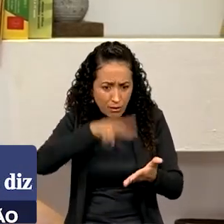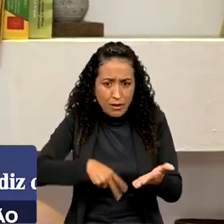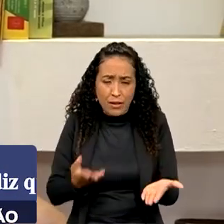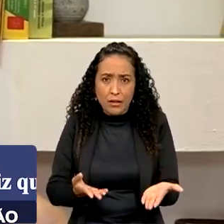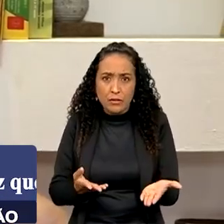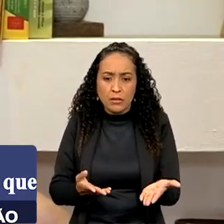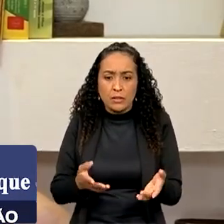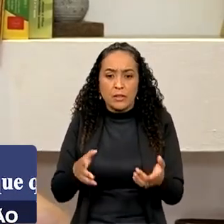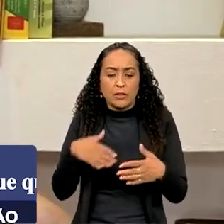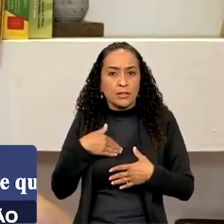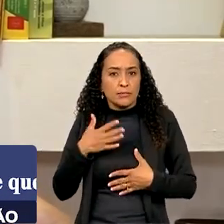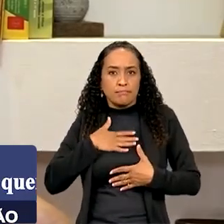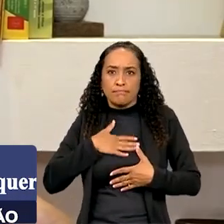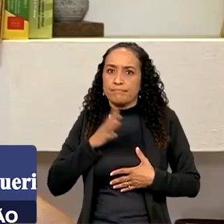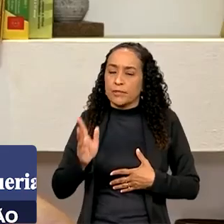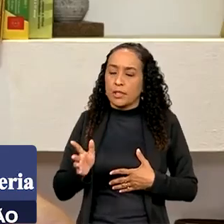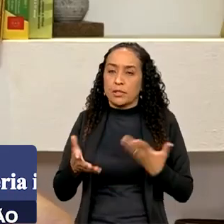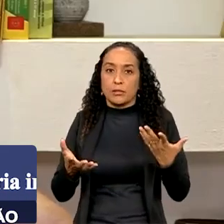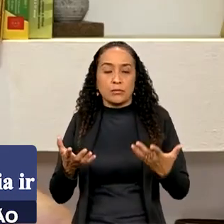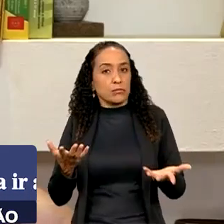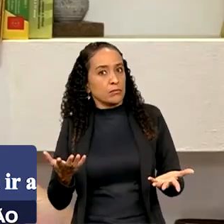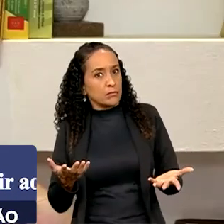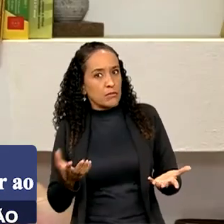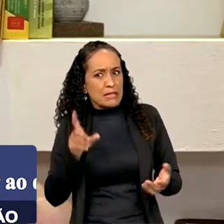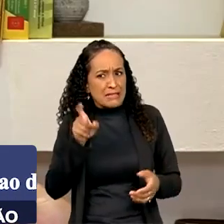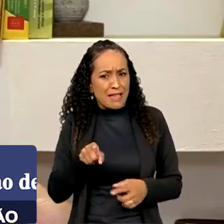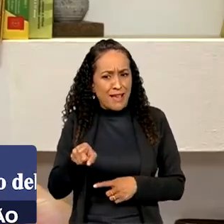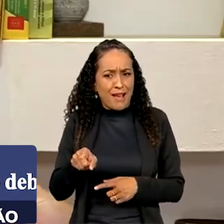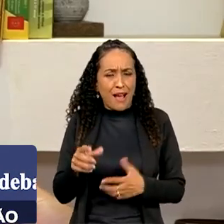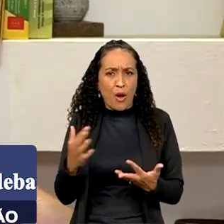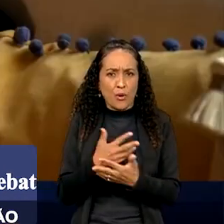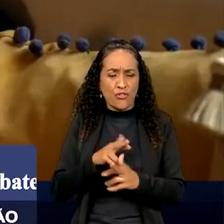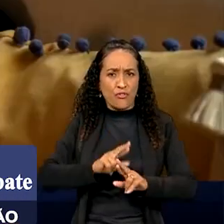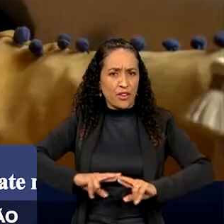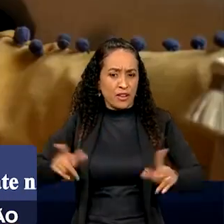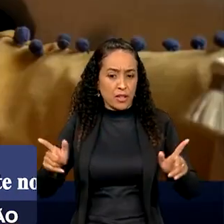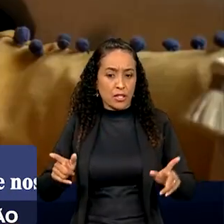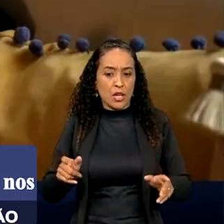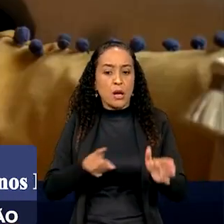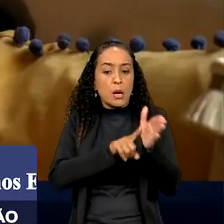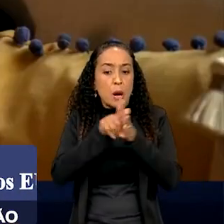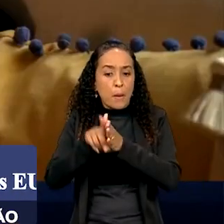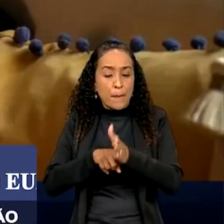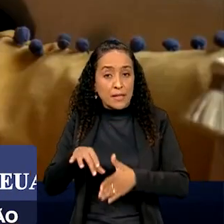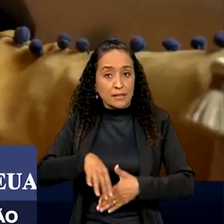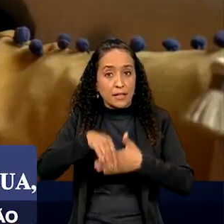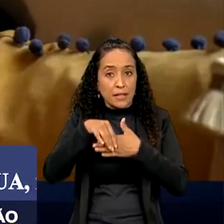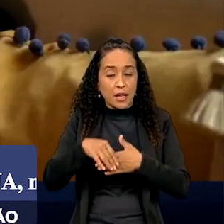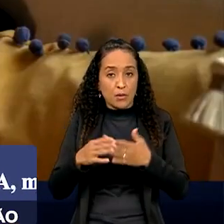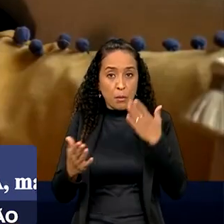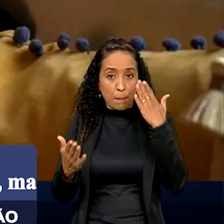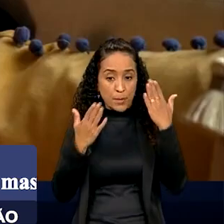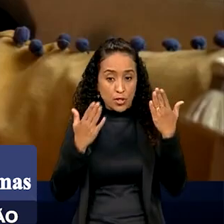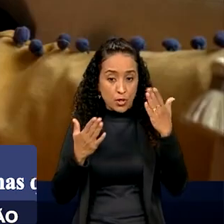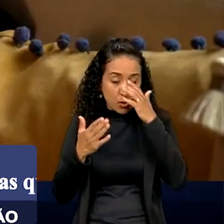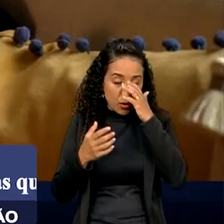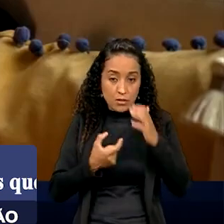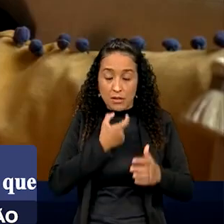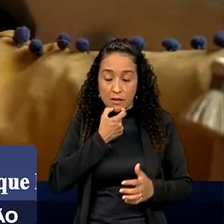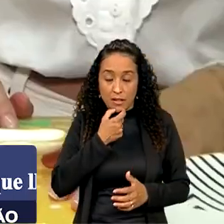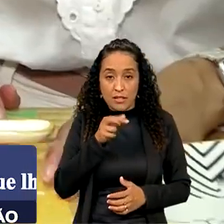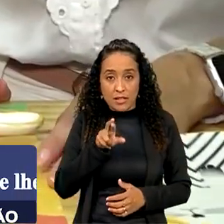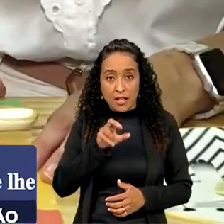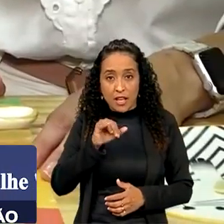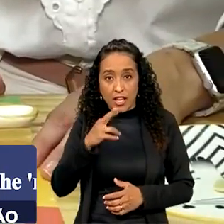E aquilo dali, para mim, já trouxe essa questão de, será que não é algo diferente? Uma pesquisa liderada pelo psicólogo britânico Richard